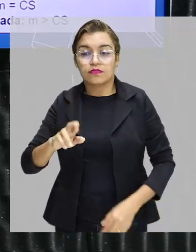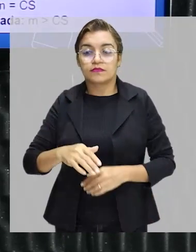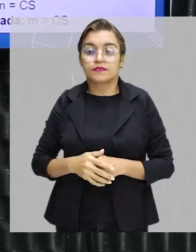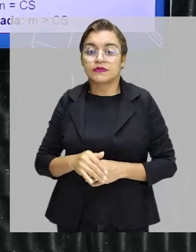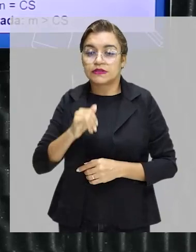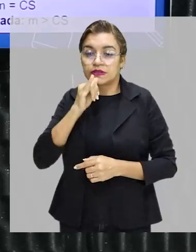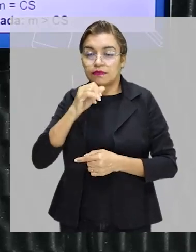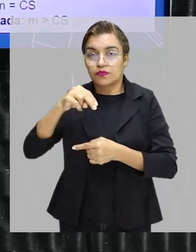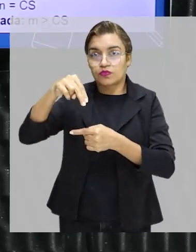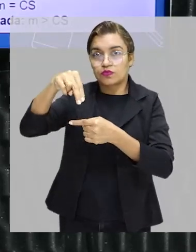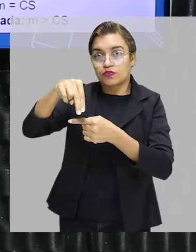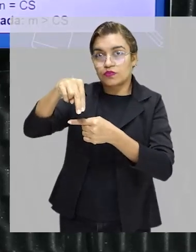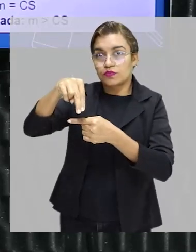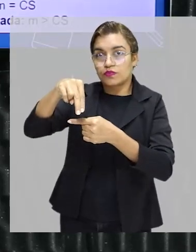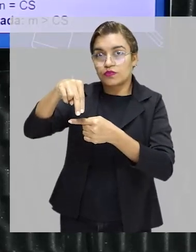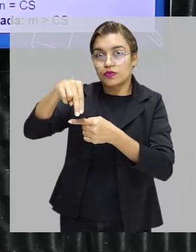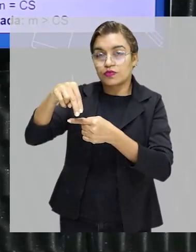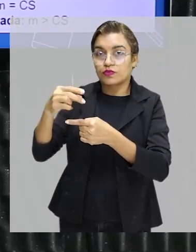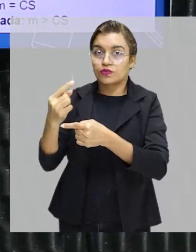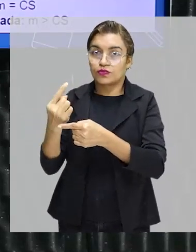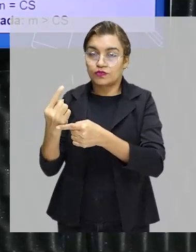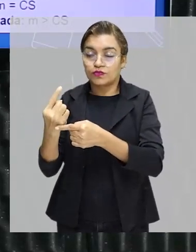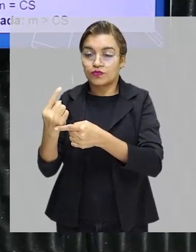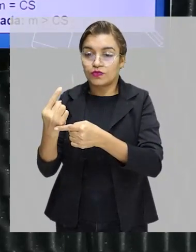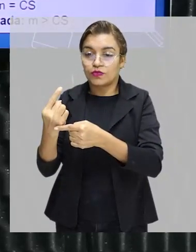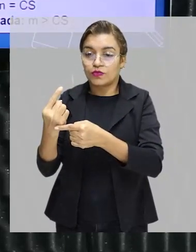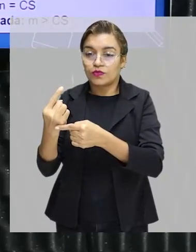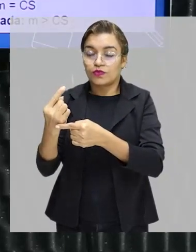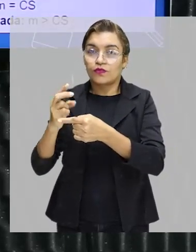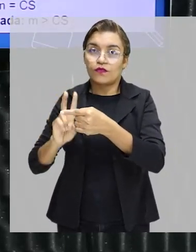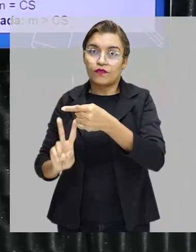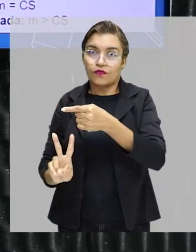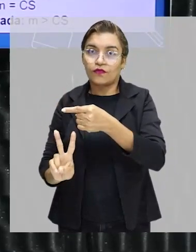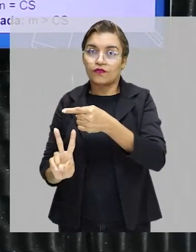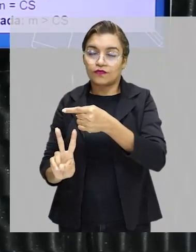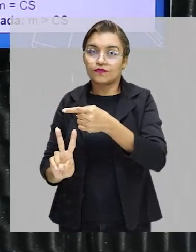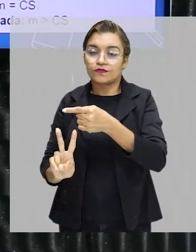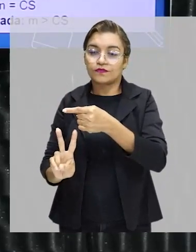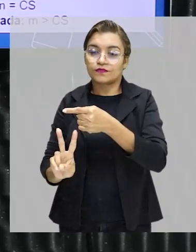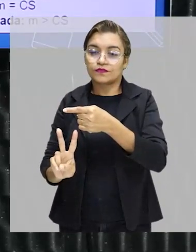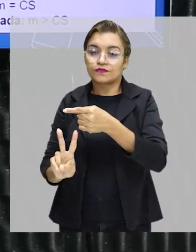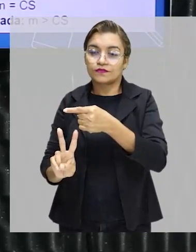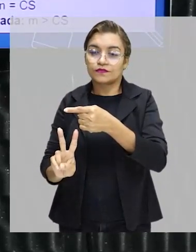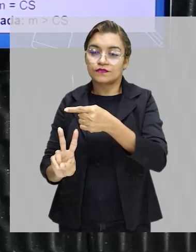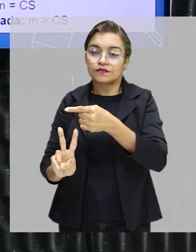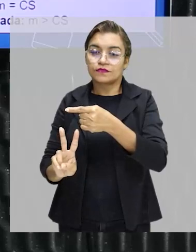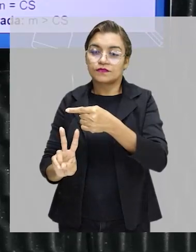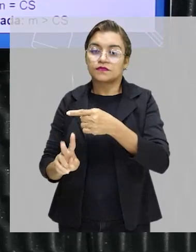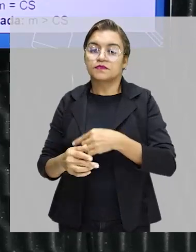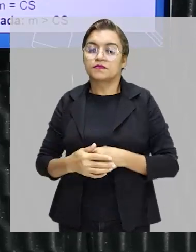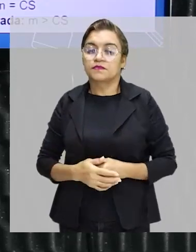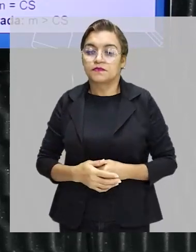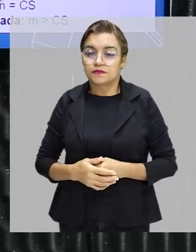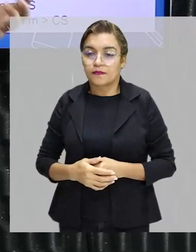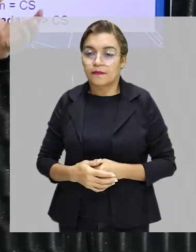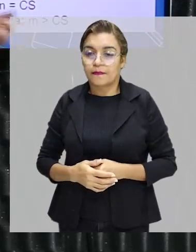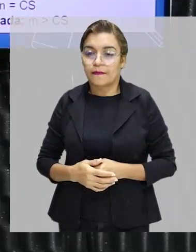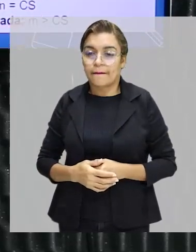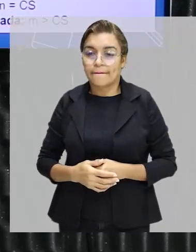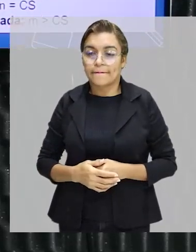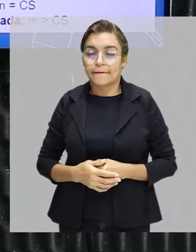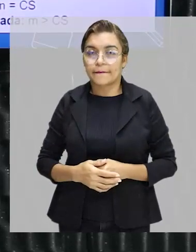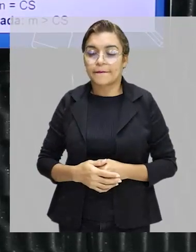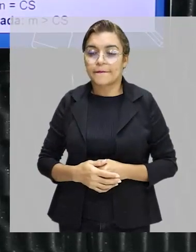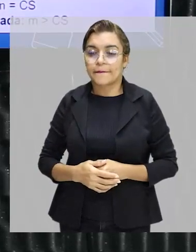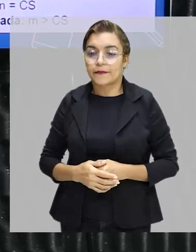o número de mols do soluto pelo volume da solução, em litros. Aí eu vou chamar de mol por